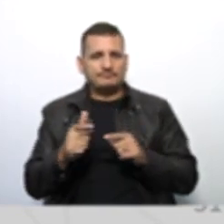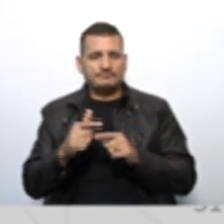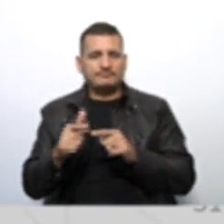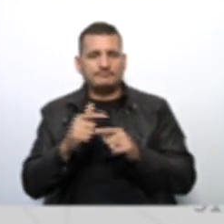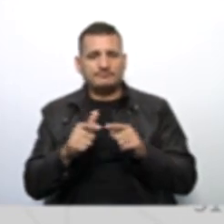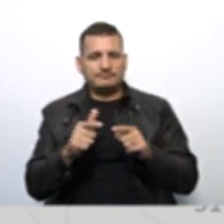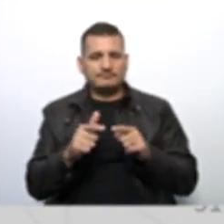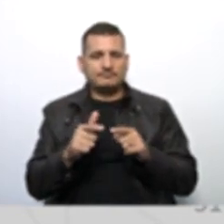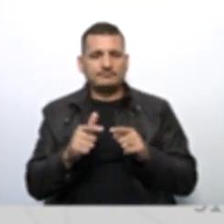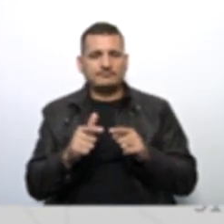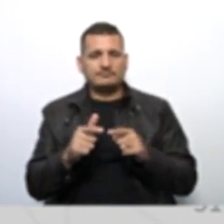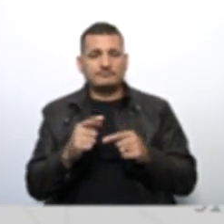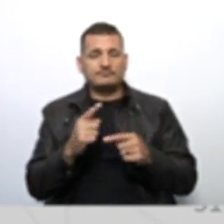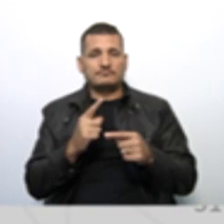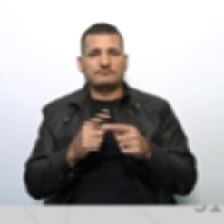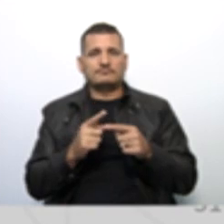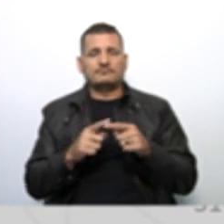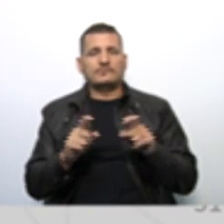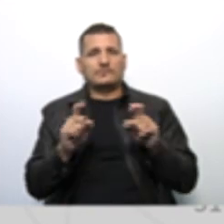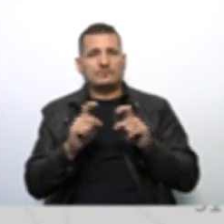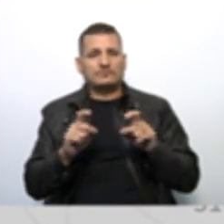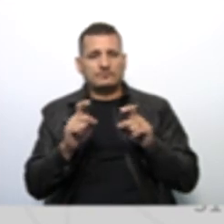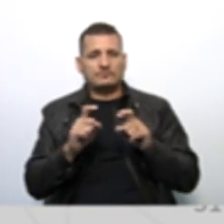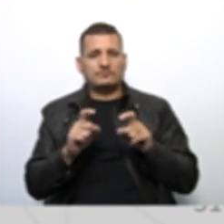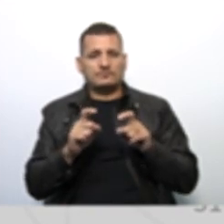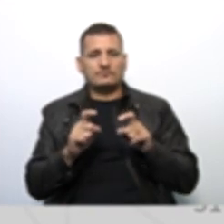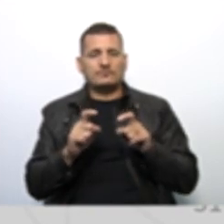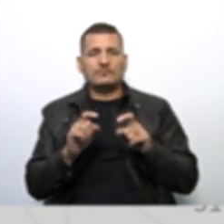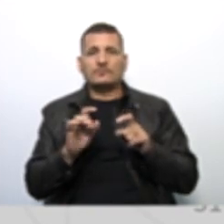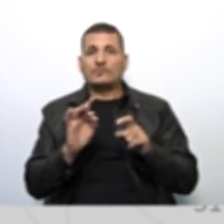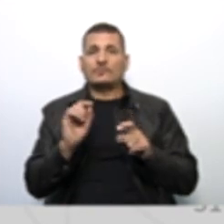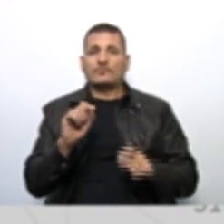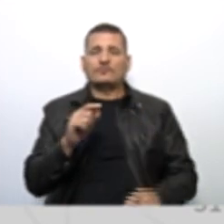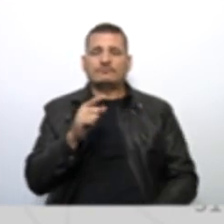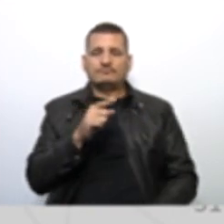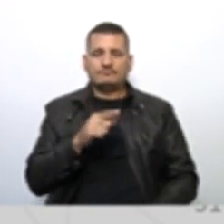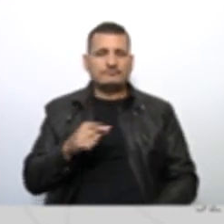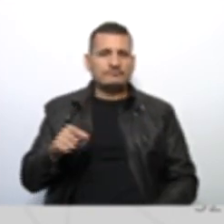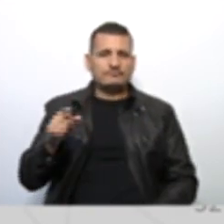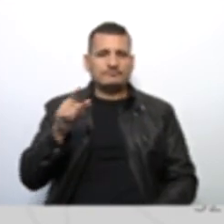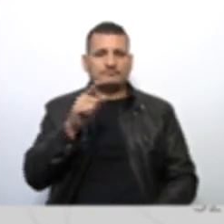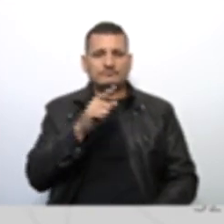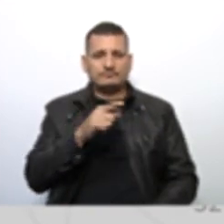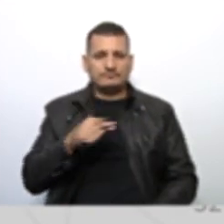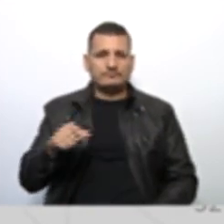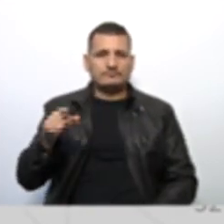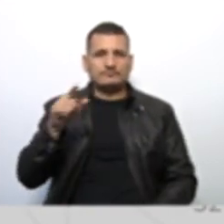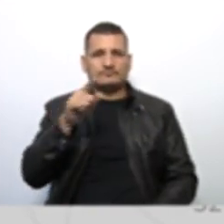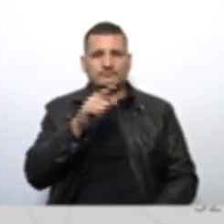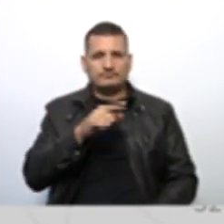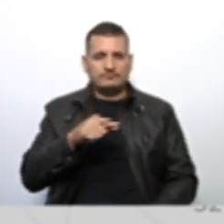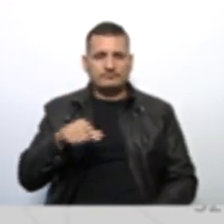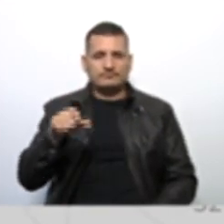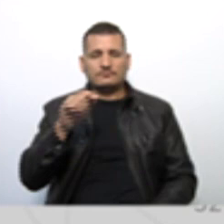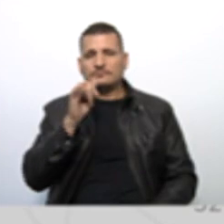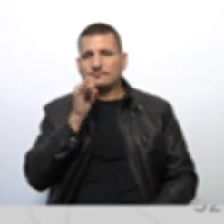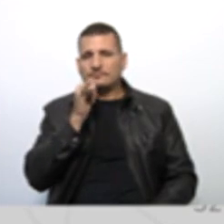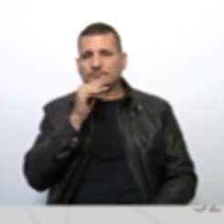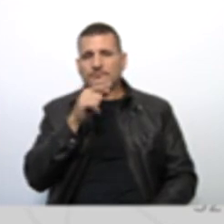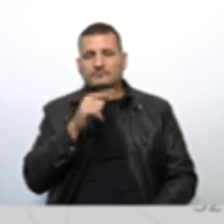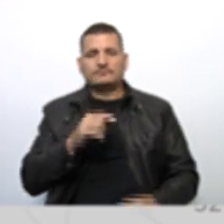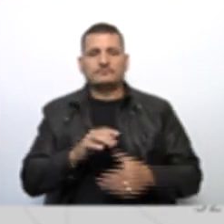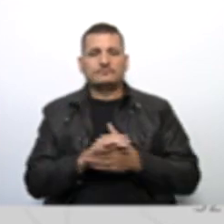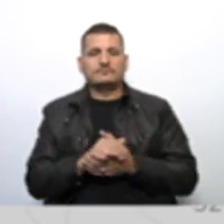comprometida, pois as informações, né, que circulam de forma que unidirecional. Um exemplo é a nossa imagem. Ó.